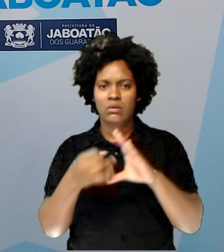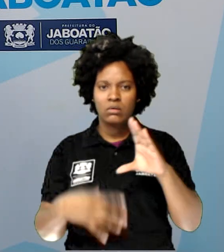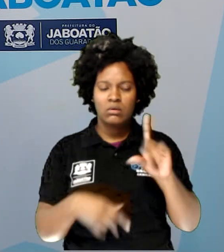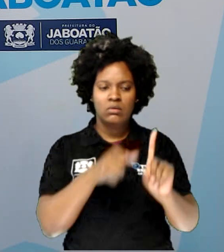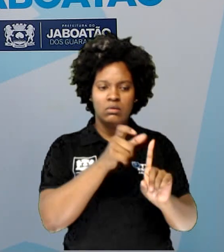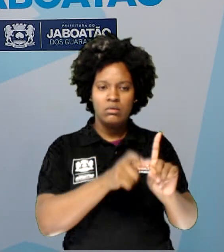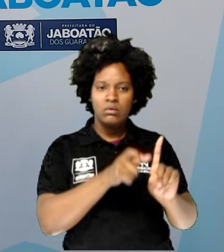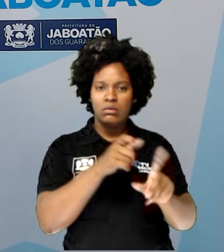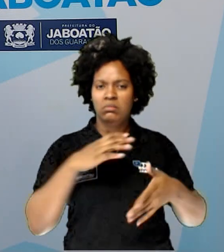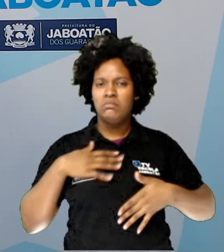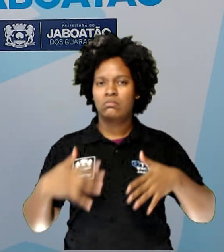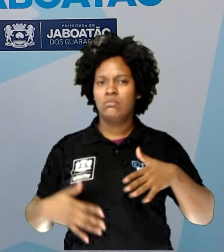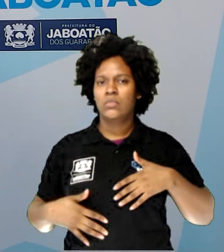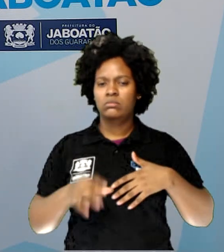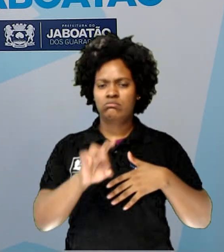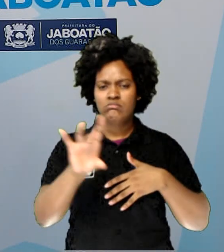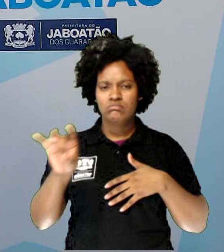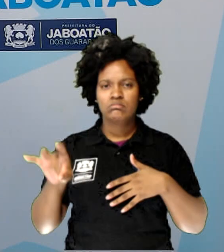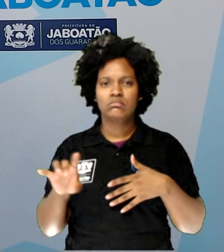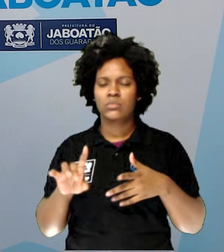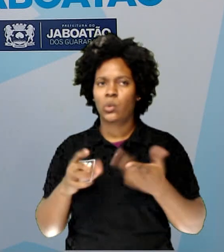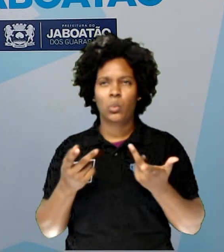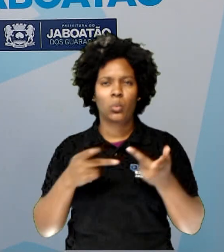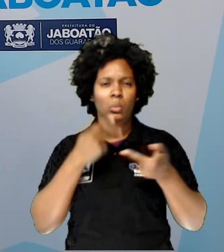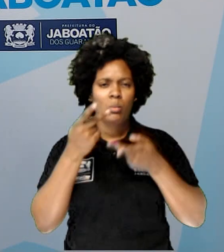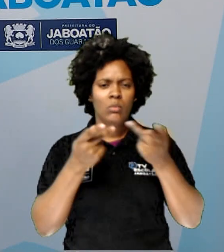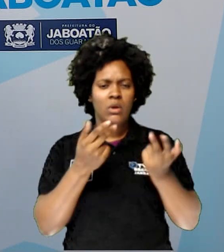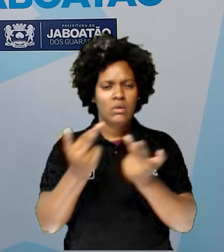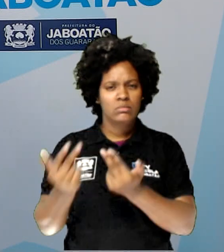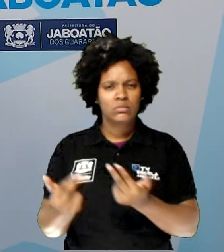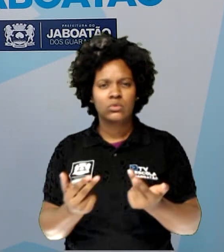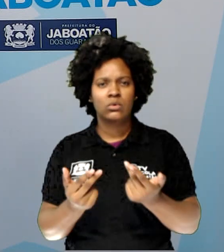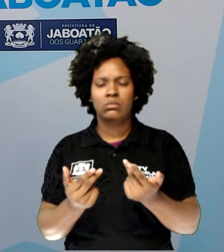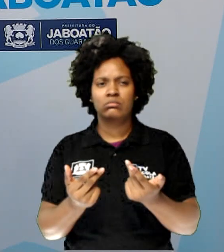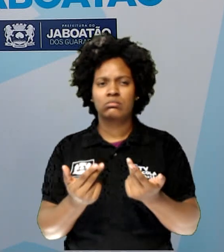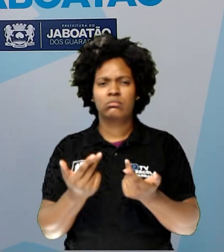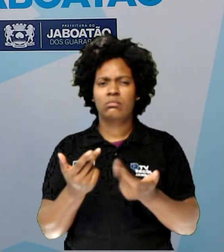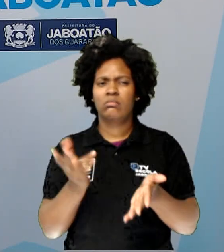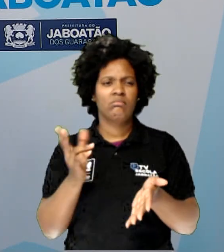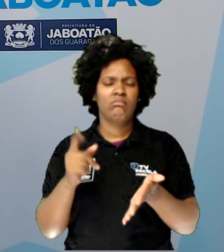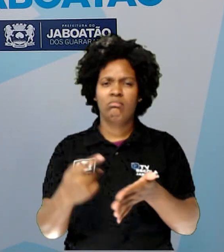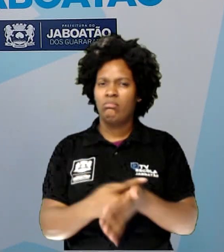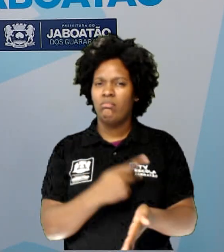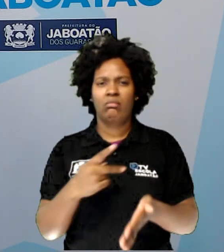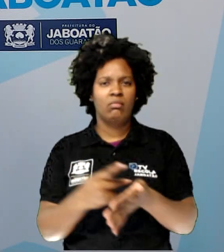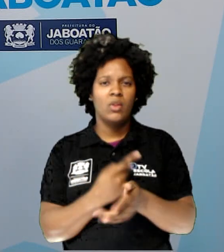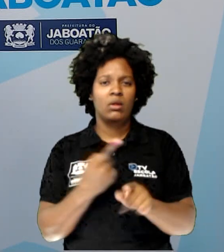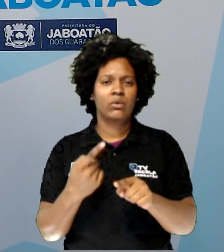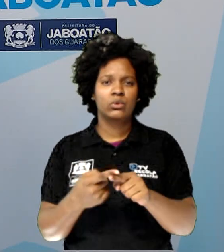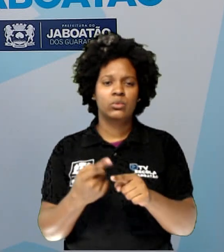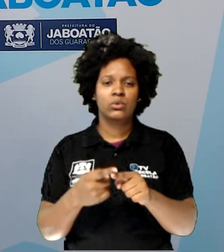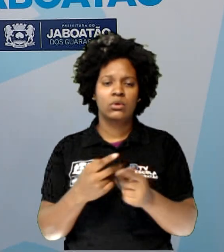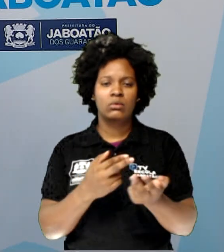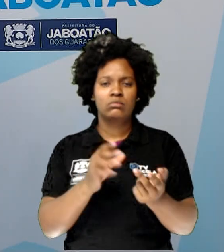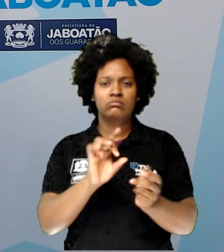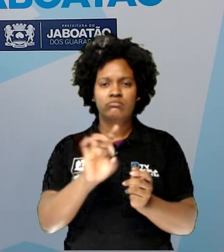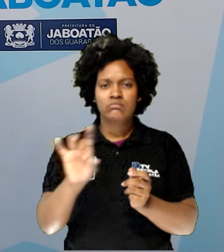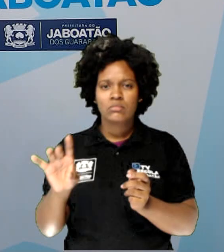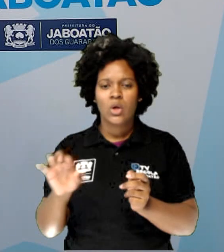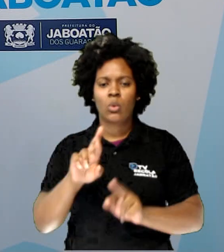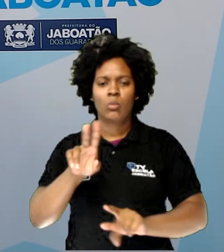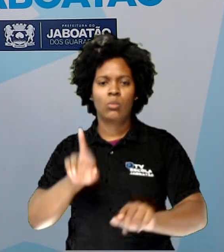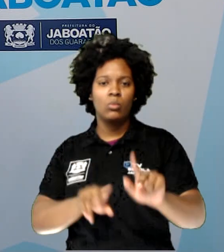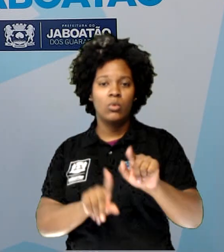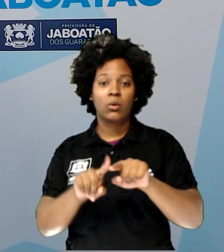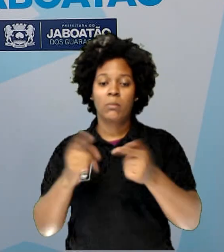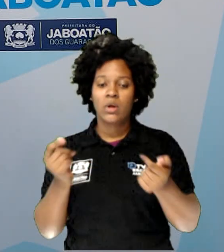uma delas. Então dizer que elas são iguais é um equívoco. Na verdade, elas são muito diferentes, porém elas cooperam umas com